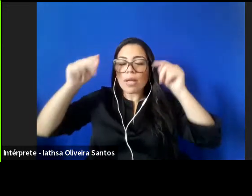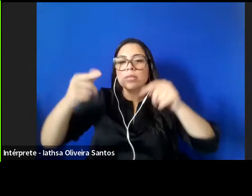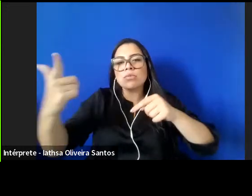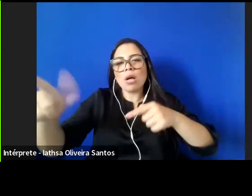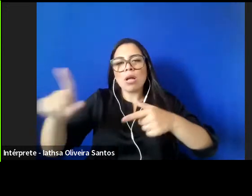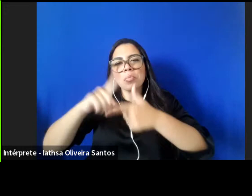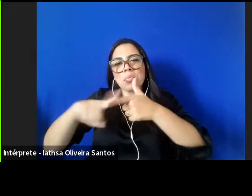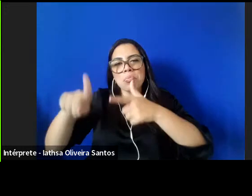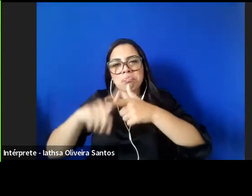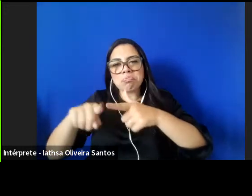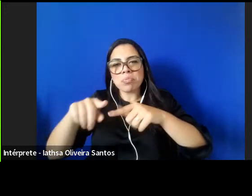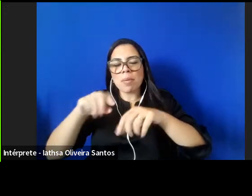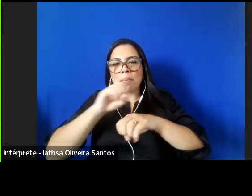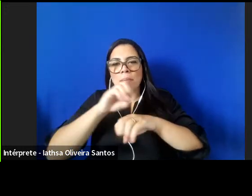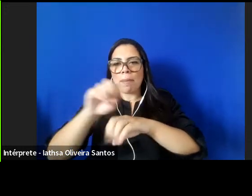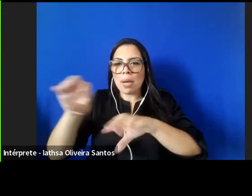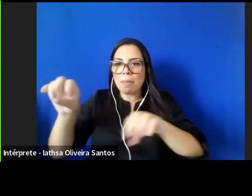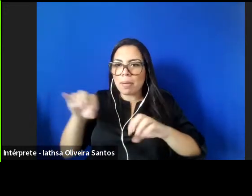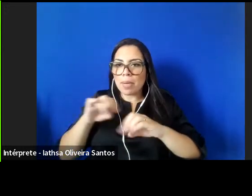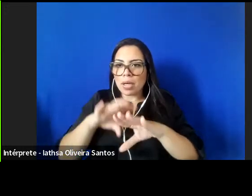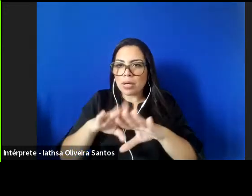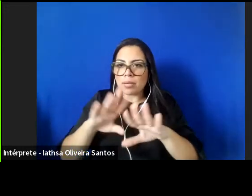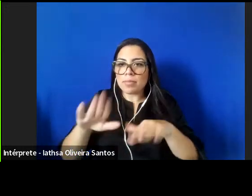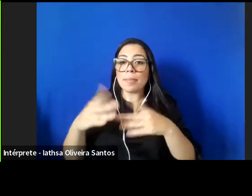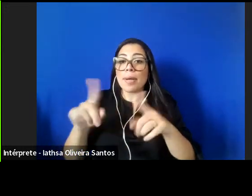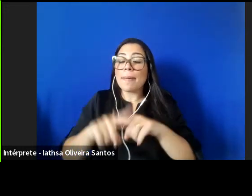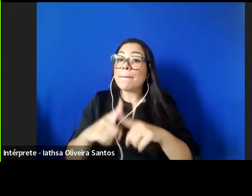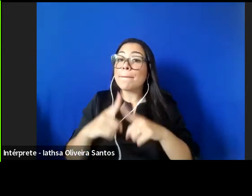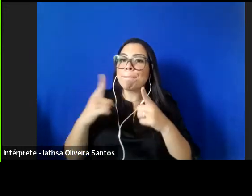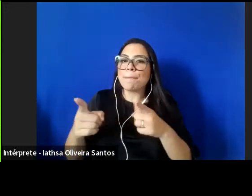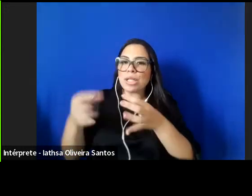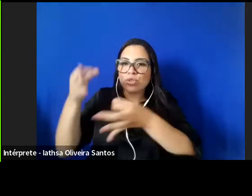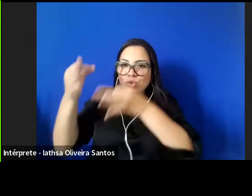litigantes, etc. Mas que o juiz se aproprie